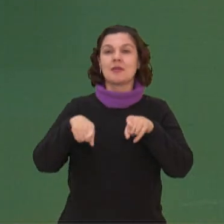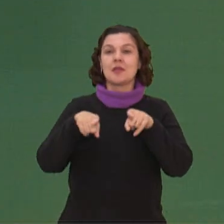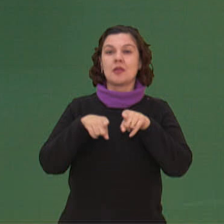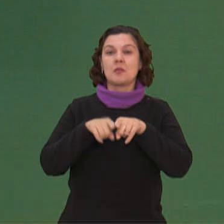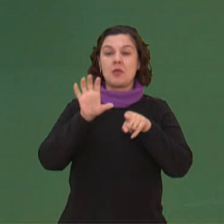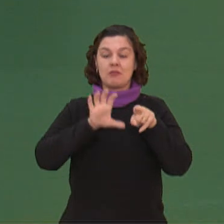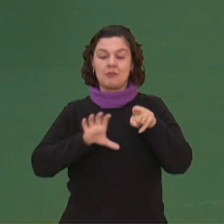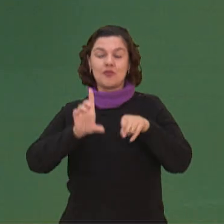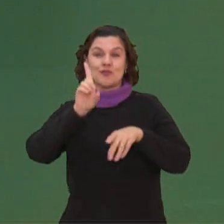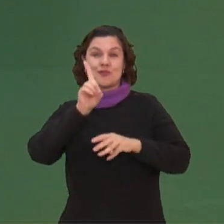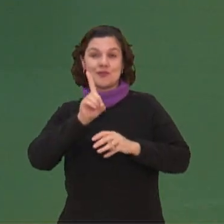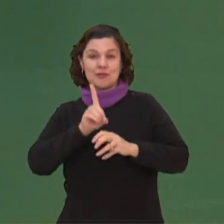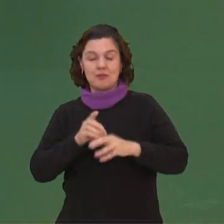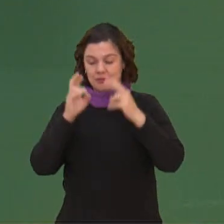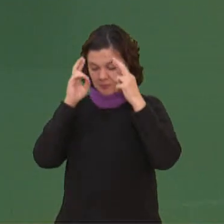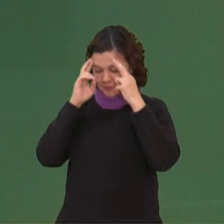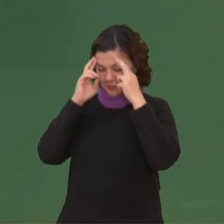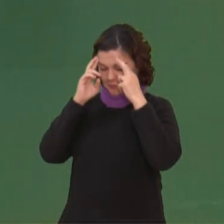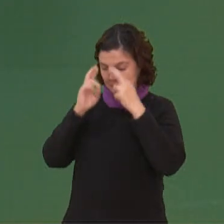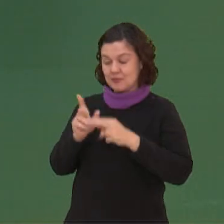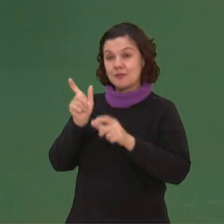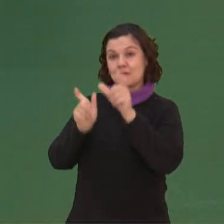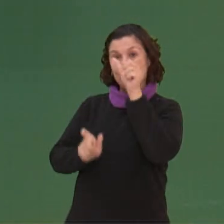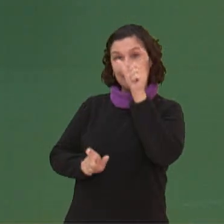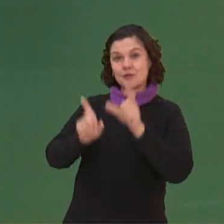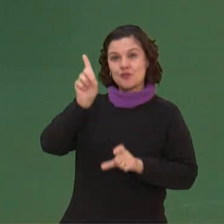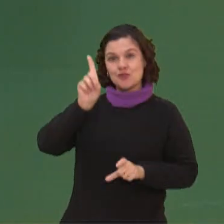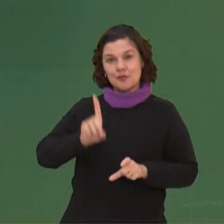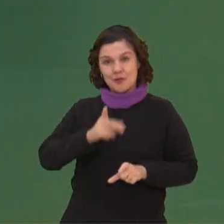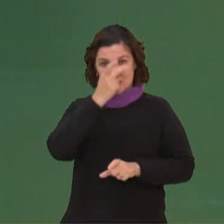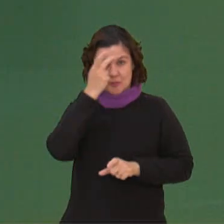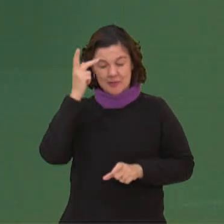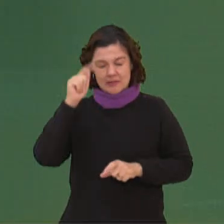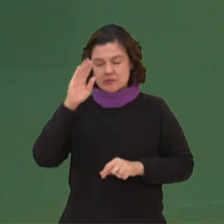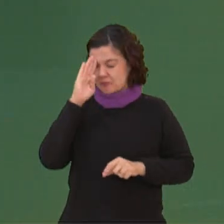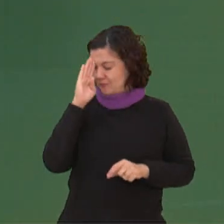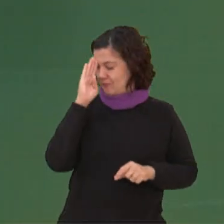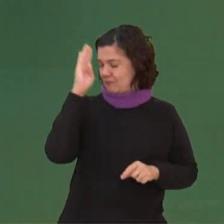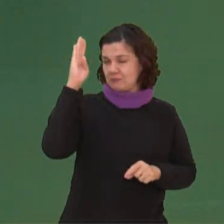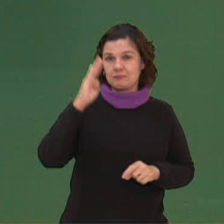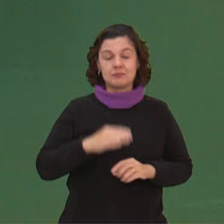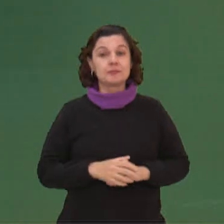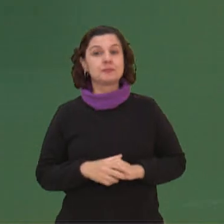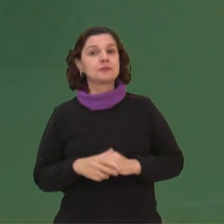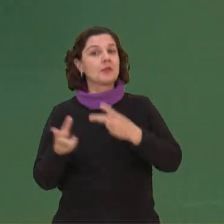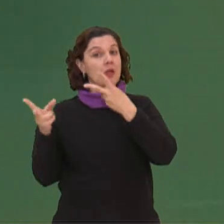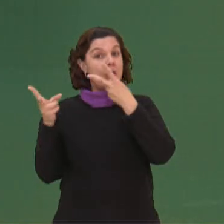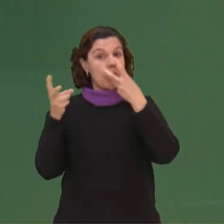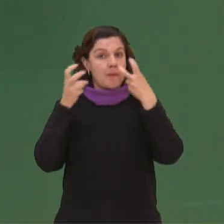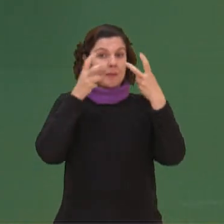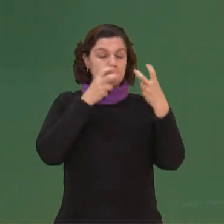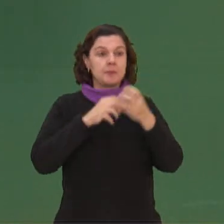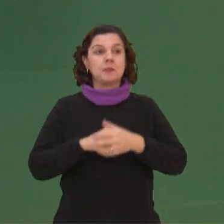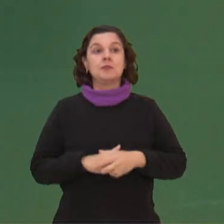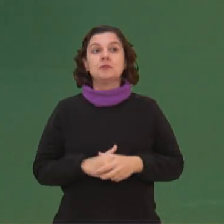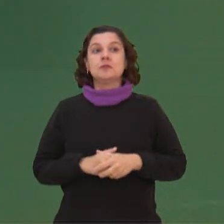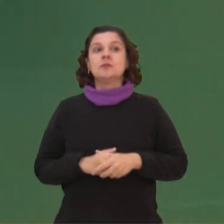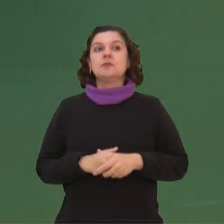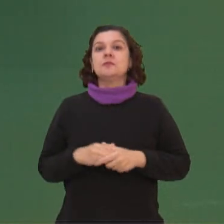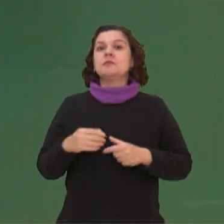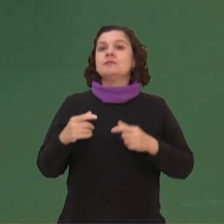de Direito e o respeito aos direitos humanos. Isso é fundamental. Perceba isso